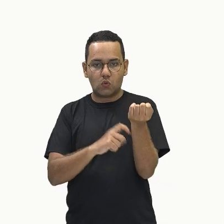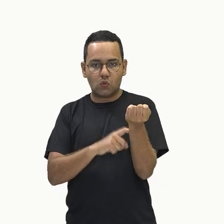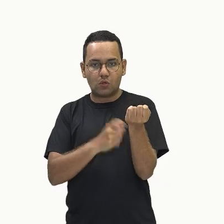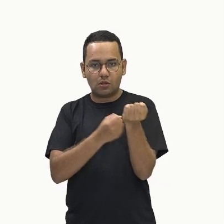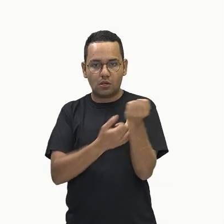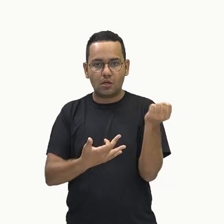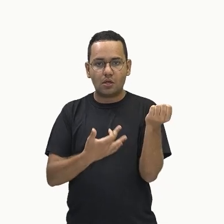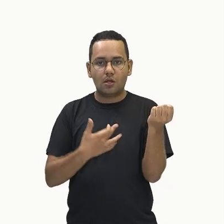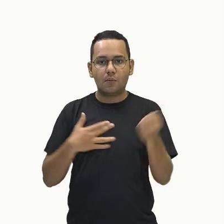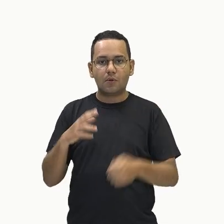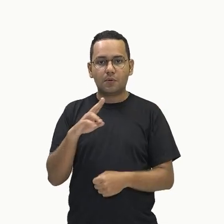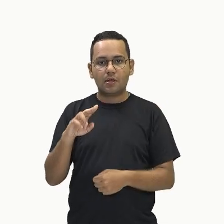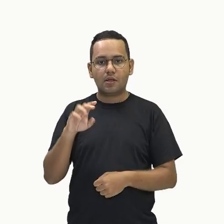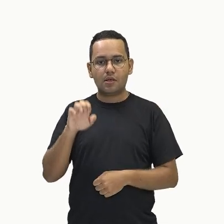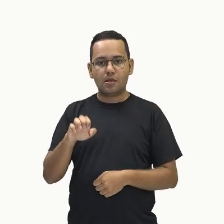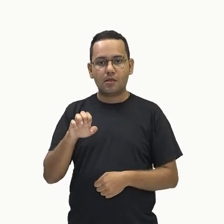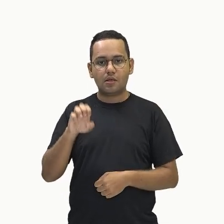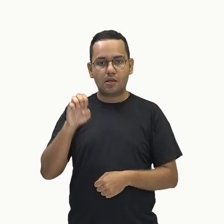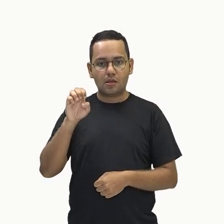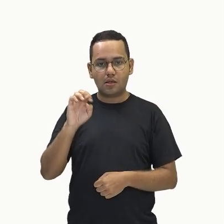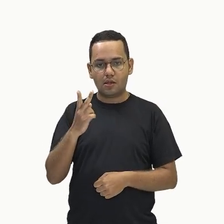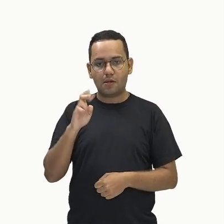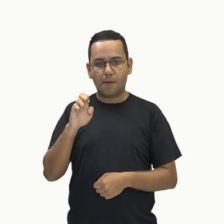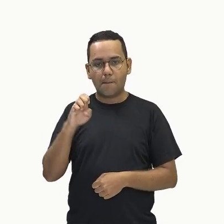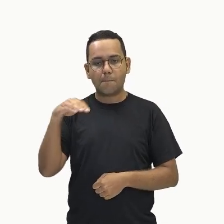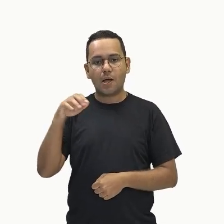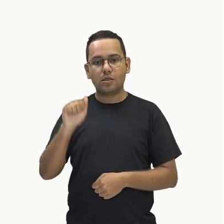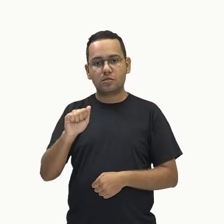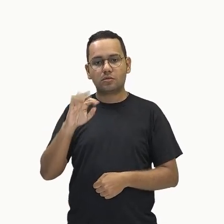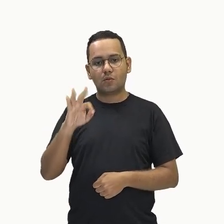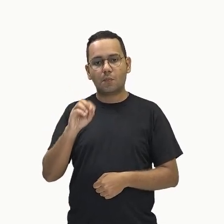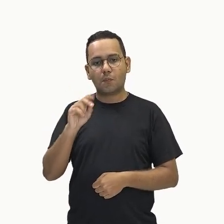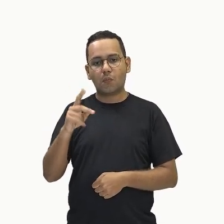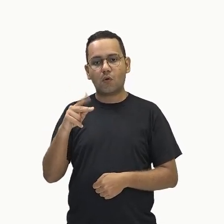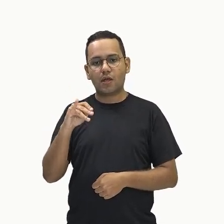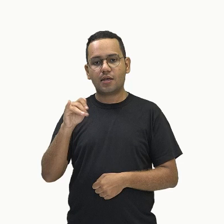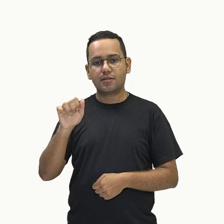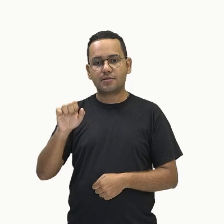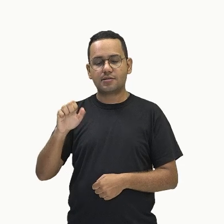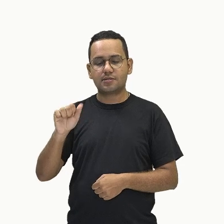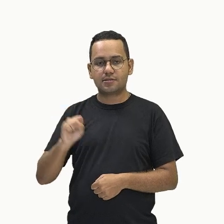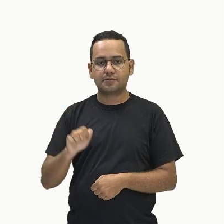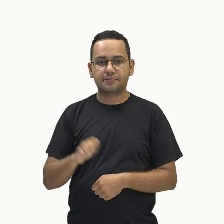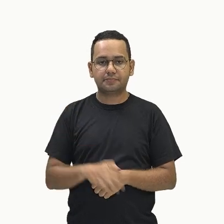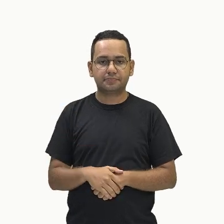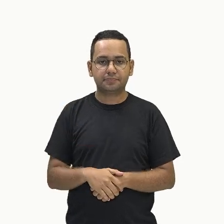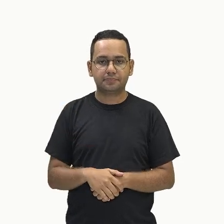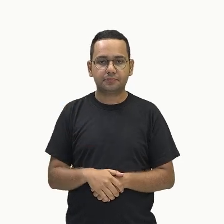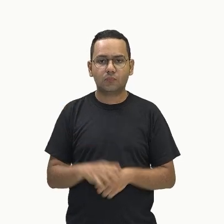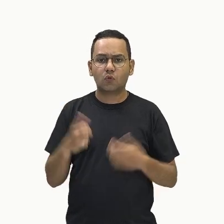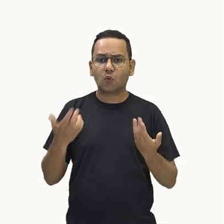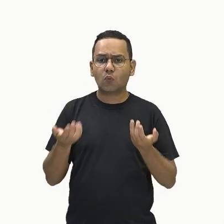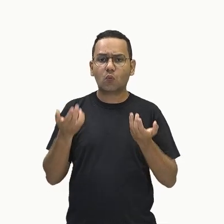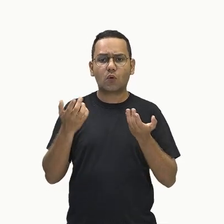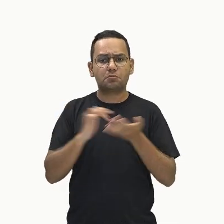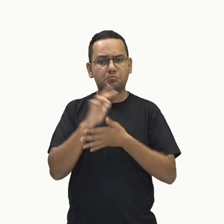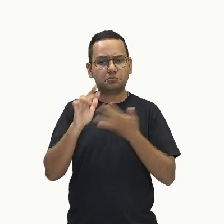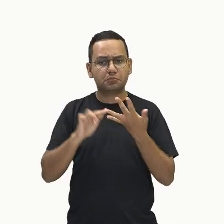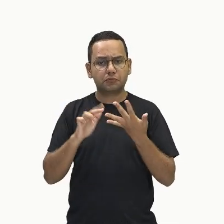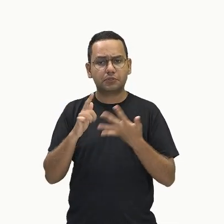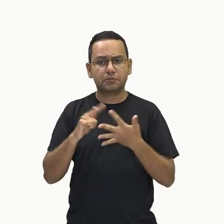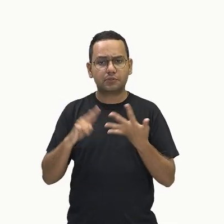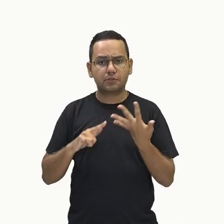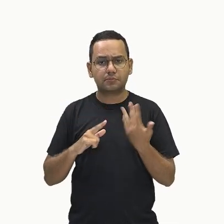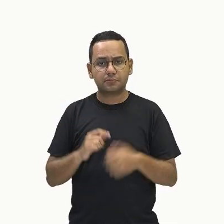hematopoese. Quais são as células sanguíneas que são produzidas na nossa medula óssea? Nós